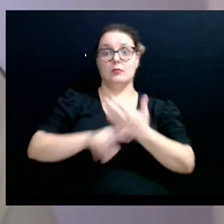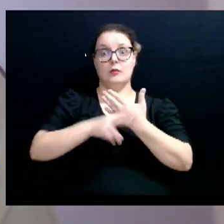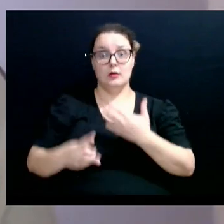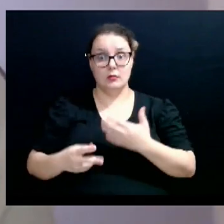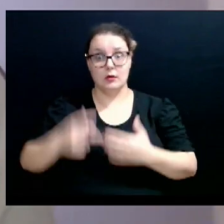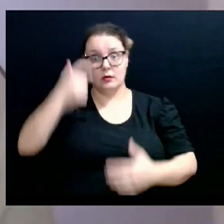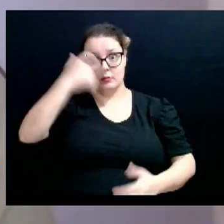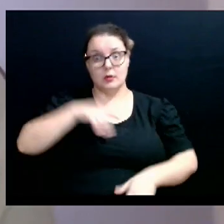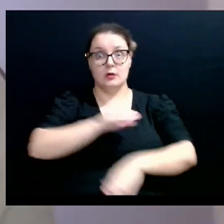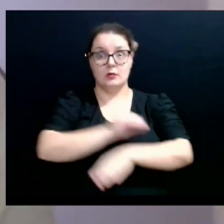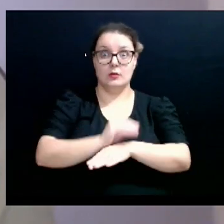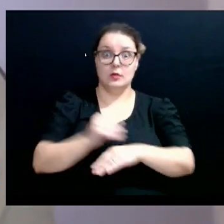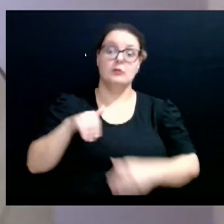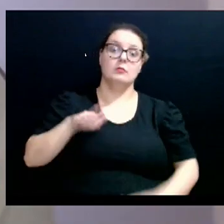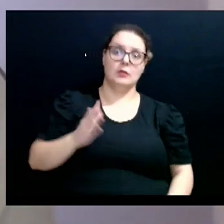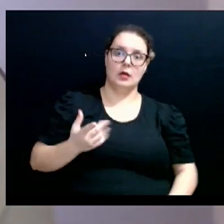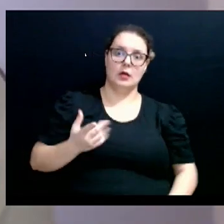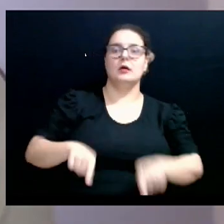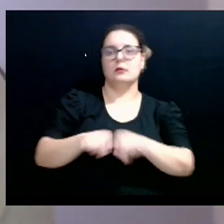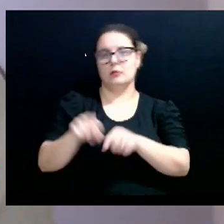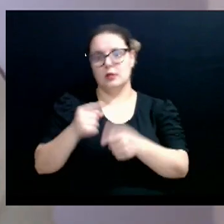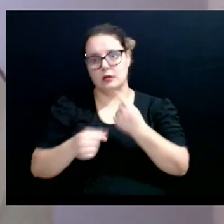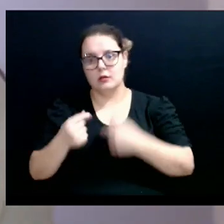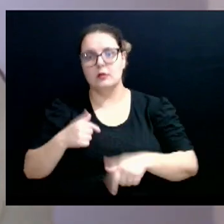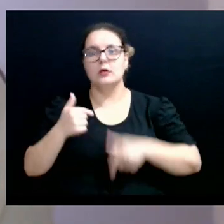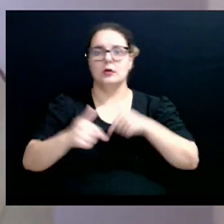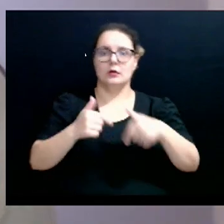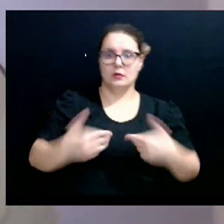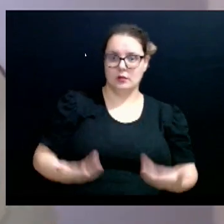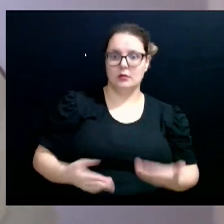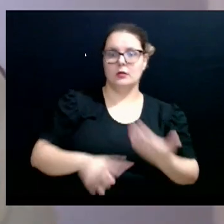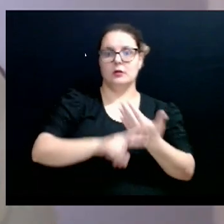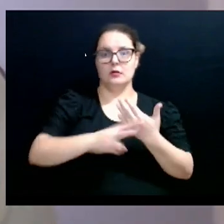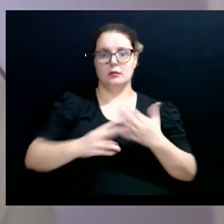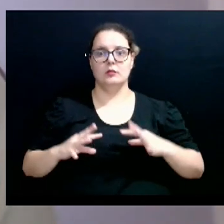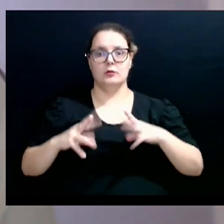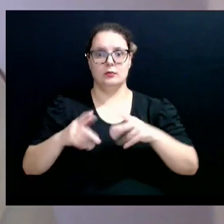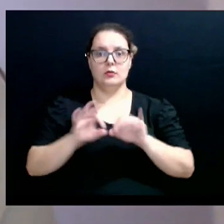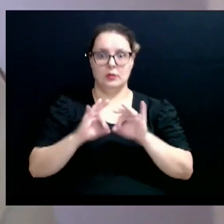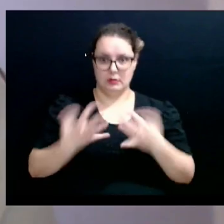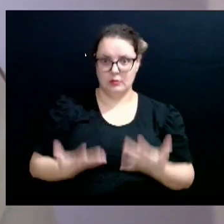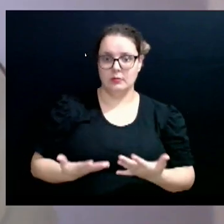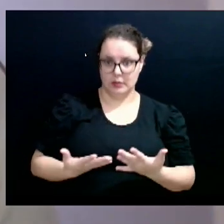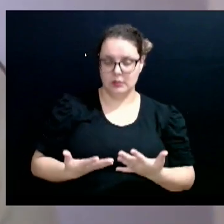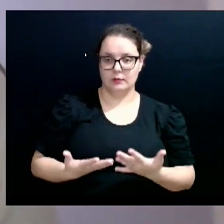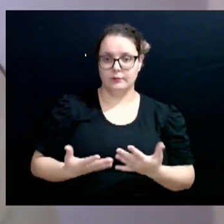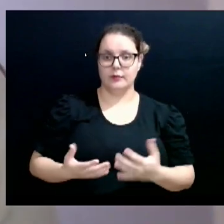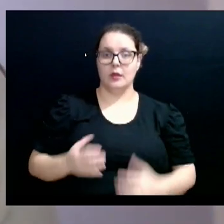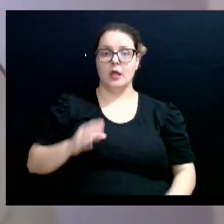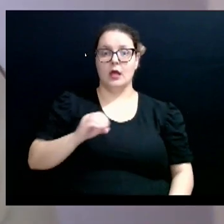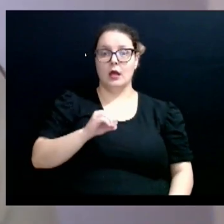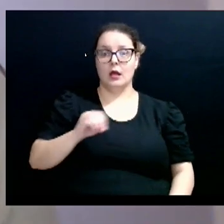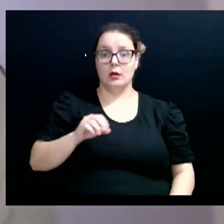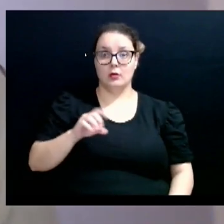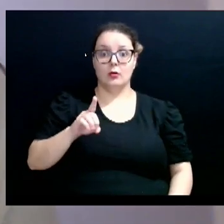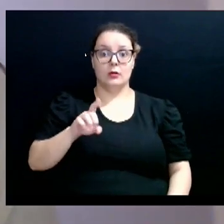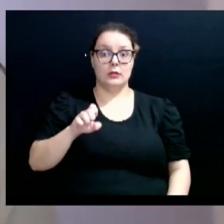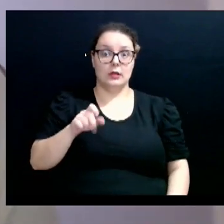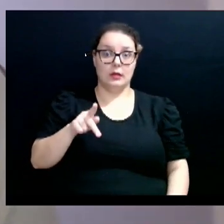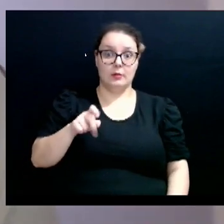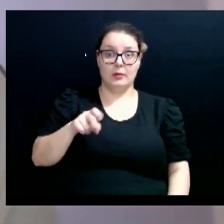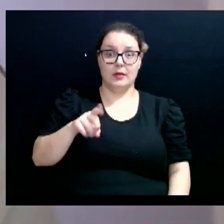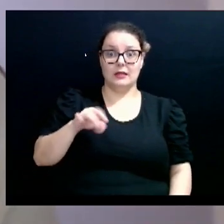Já a parte de financeira, de trabalho, então afeta a família como um todo, a codependência química. Então, esse parceiro